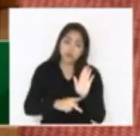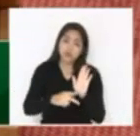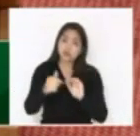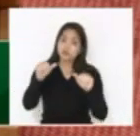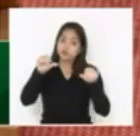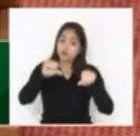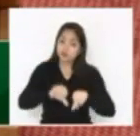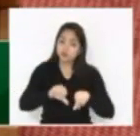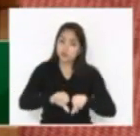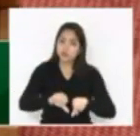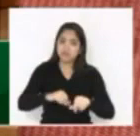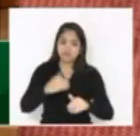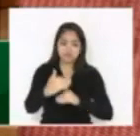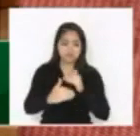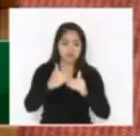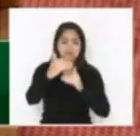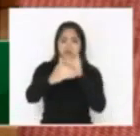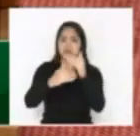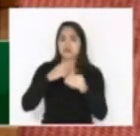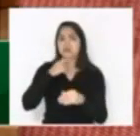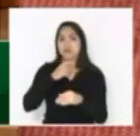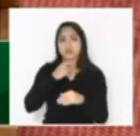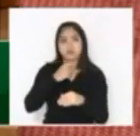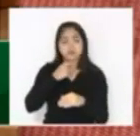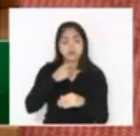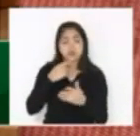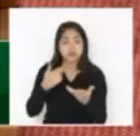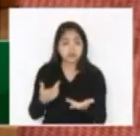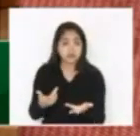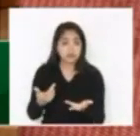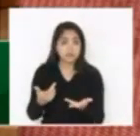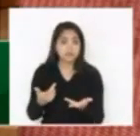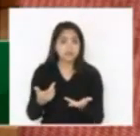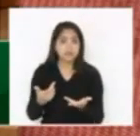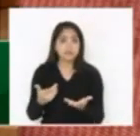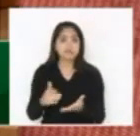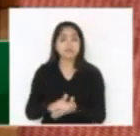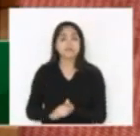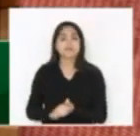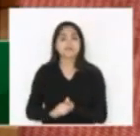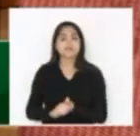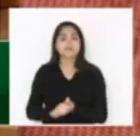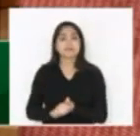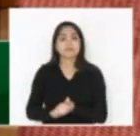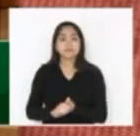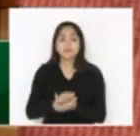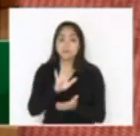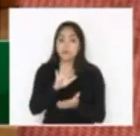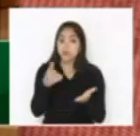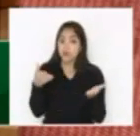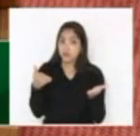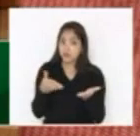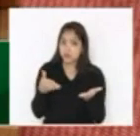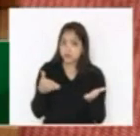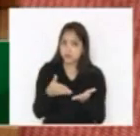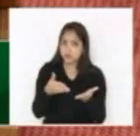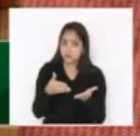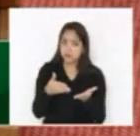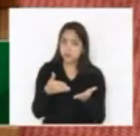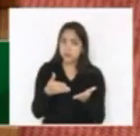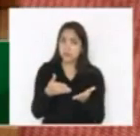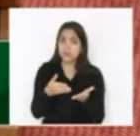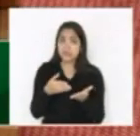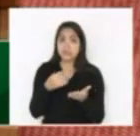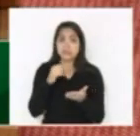prospera, porque nós haveremos de poder dar o melhor encaminhamento possível. Agora, Cavalcini, se